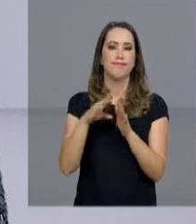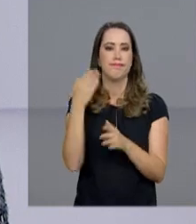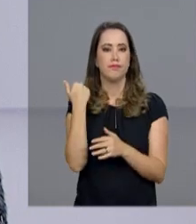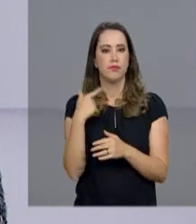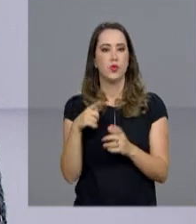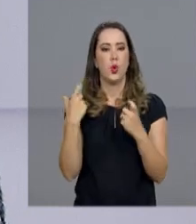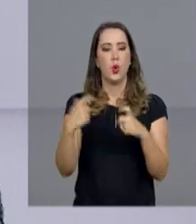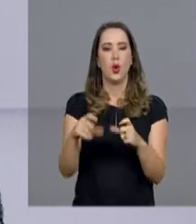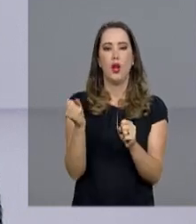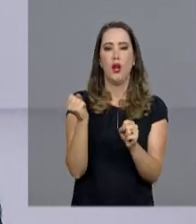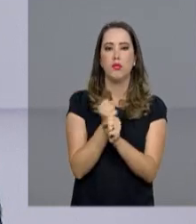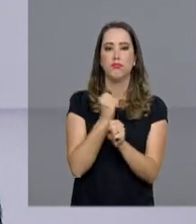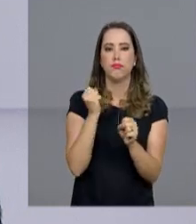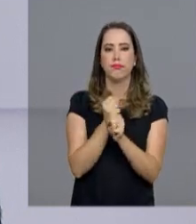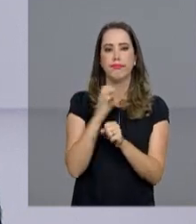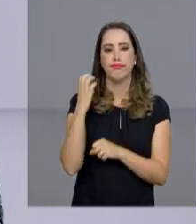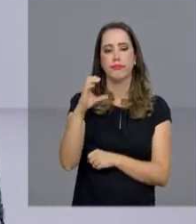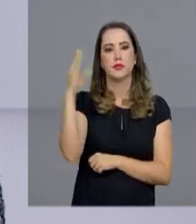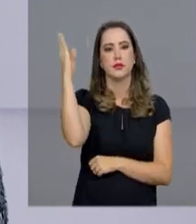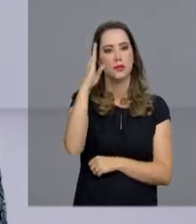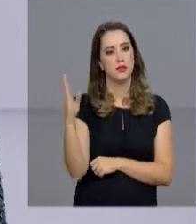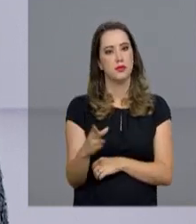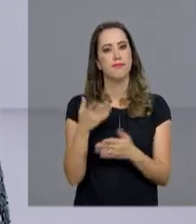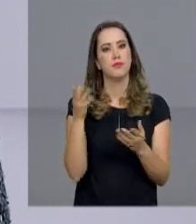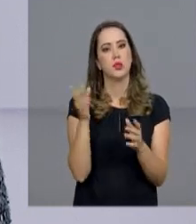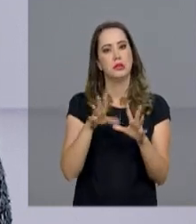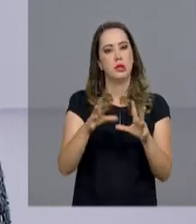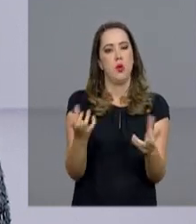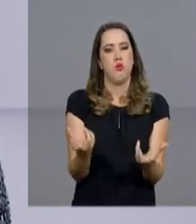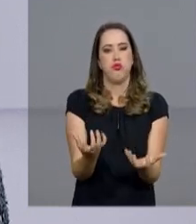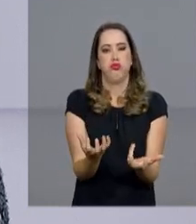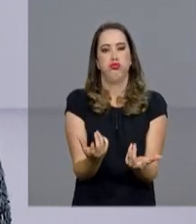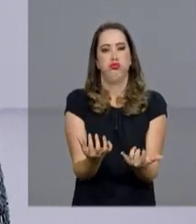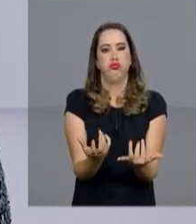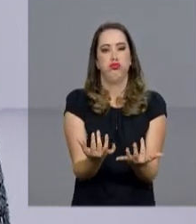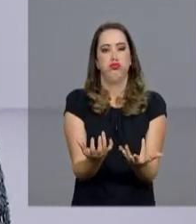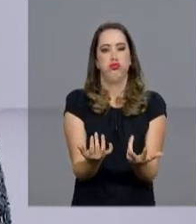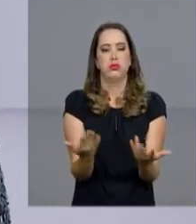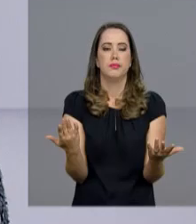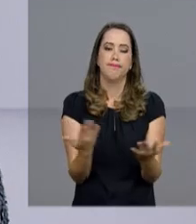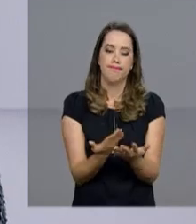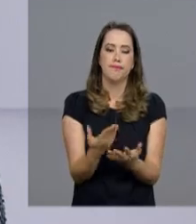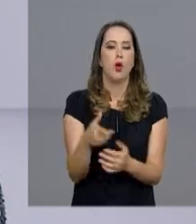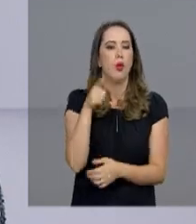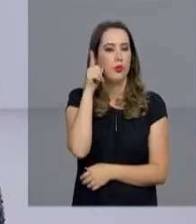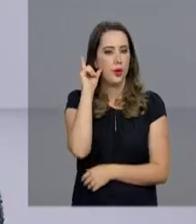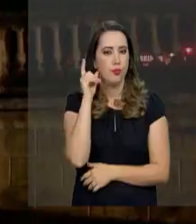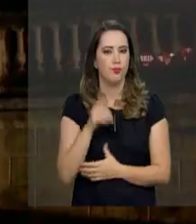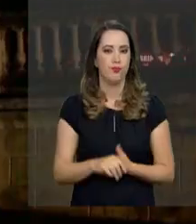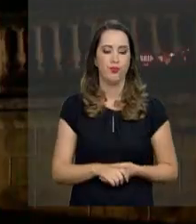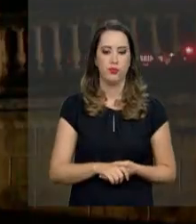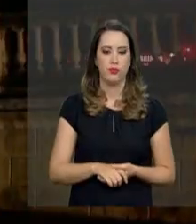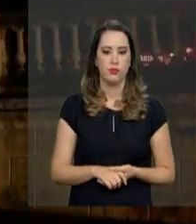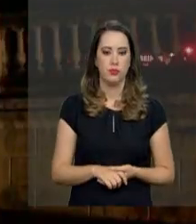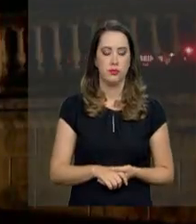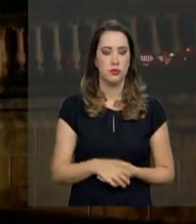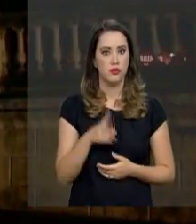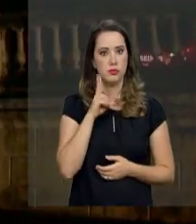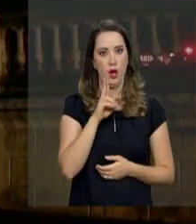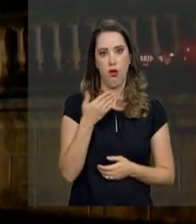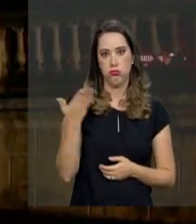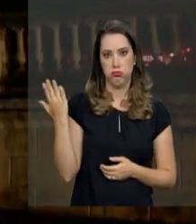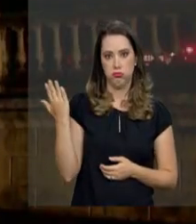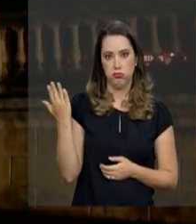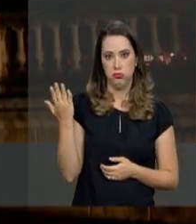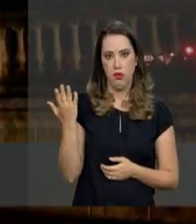antiga instituição científica do Brasil e que foi destruído por um incêndio nessa última madrugada. Nesta segunda-feira,